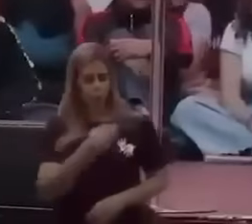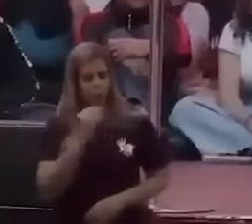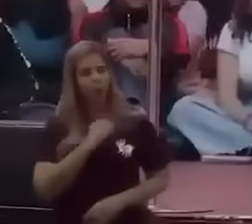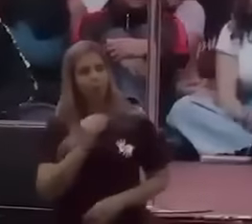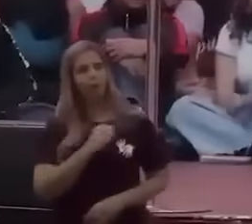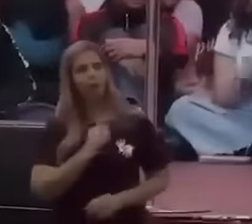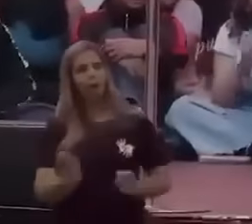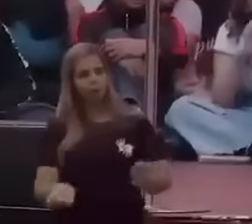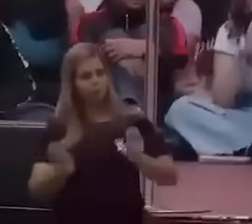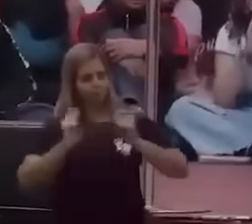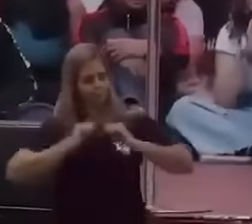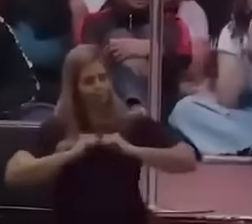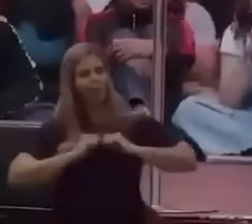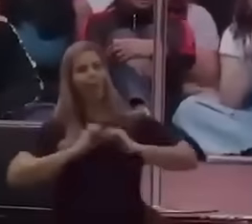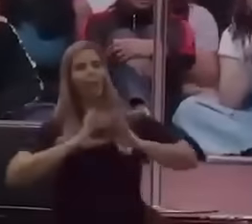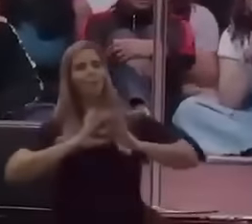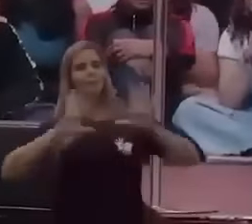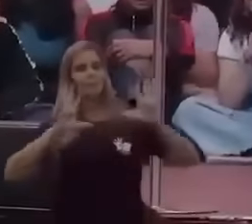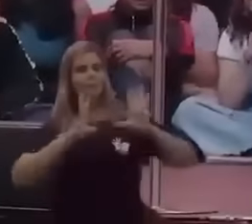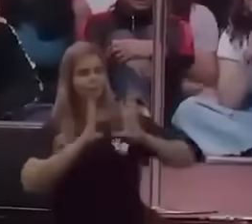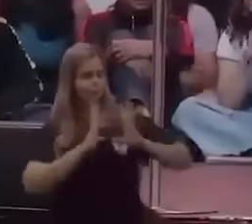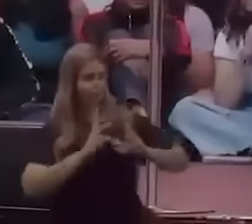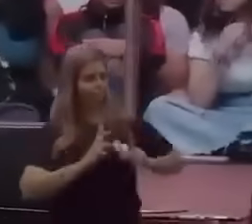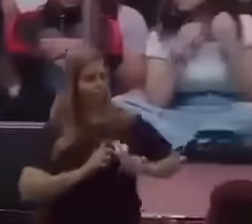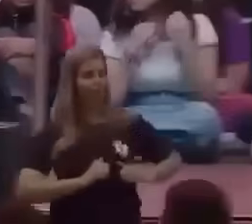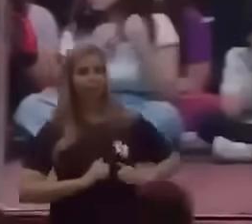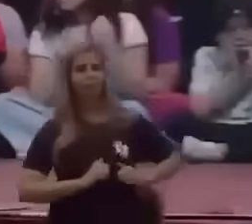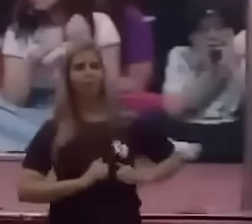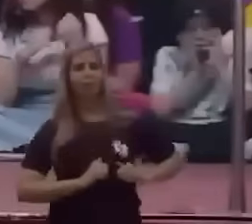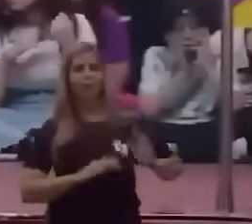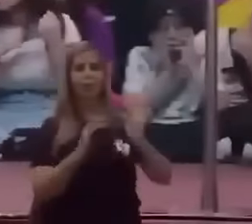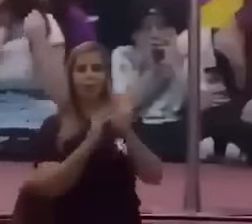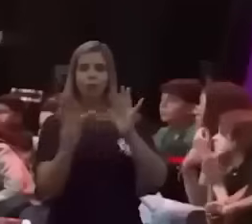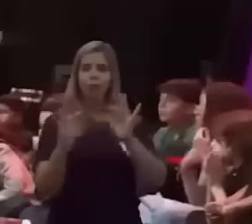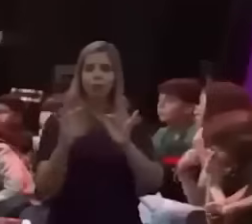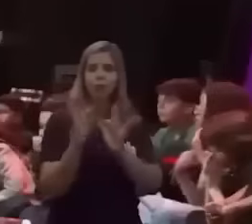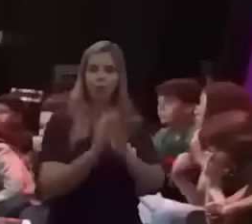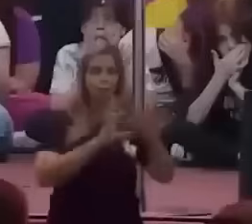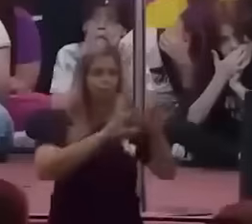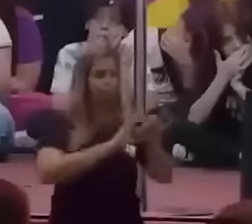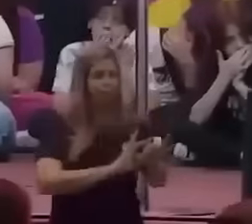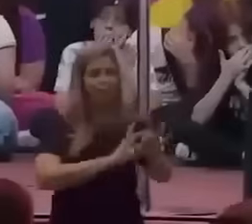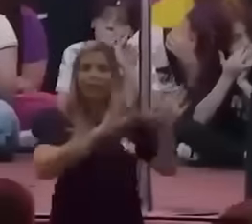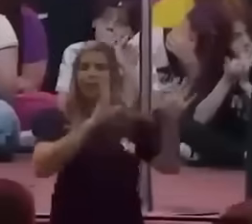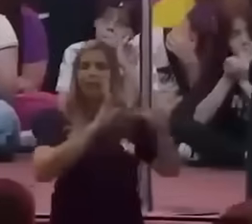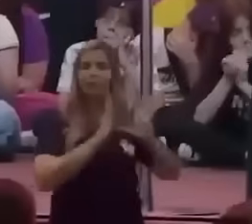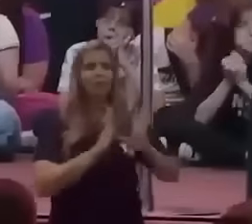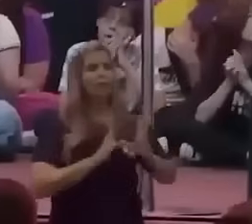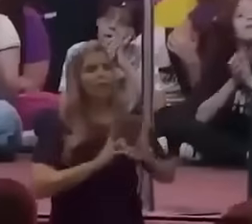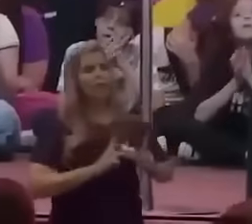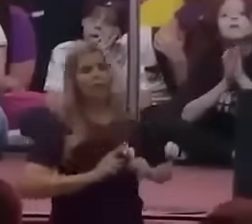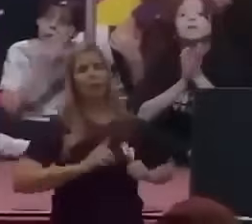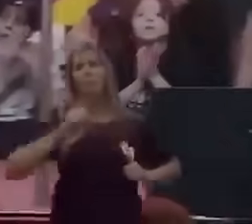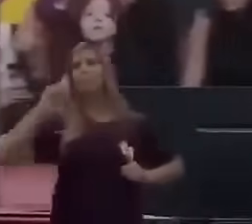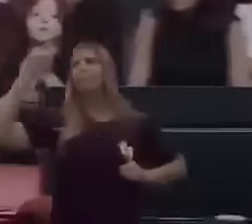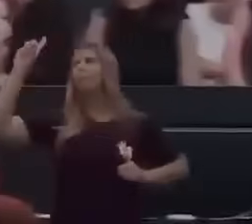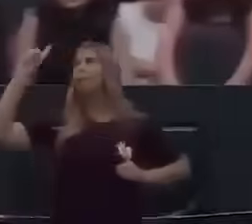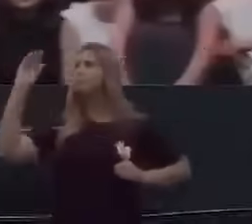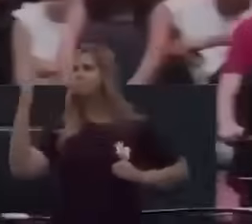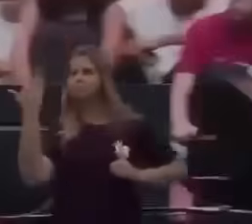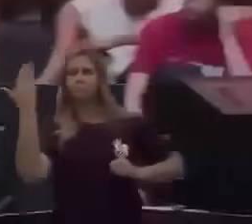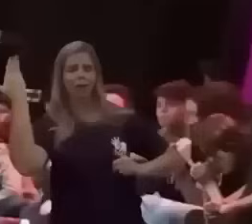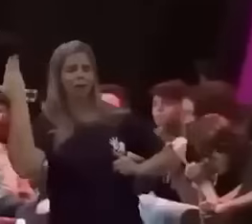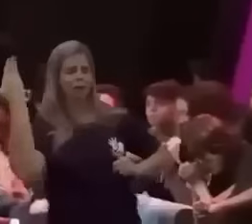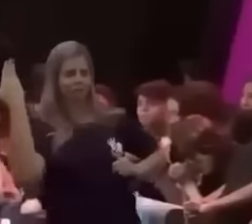bendito eternamente, seria feito maldição por nós. Era a certeza de que o próprio Pai viraria o rosto dele e